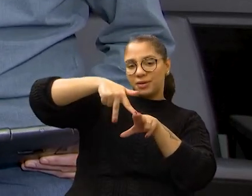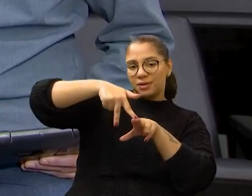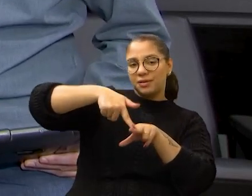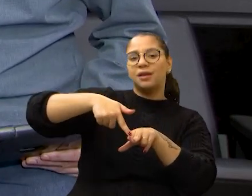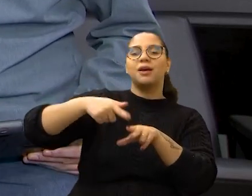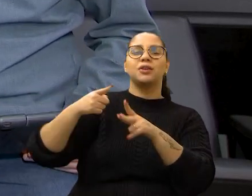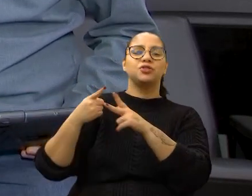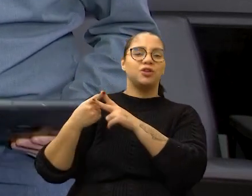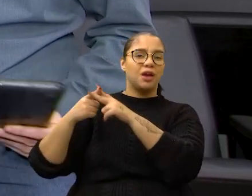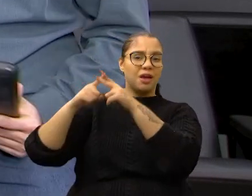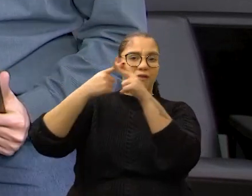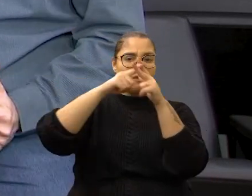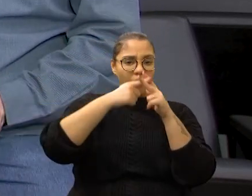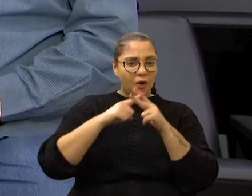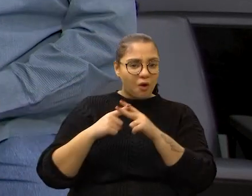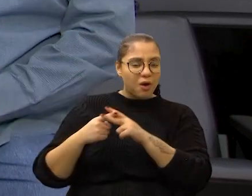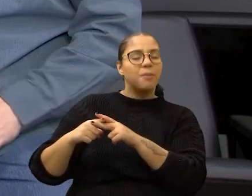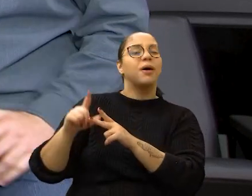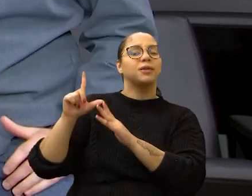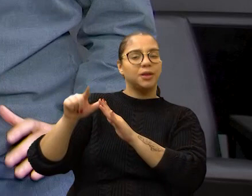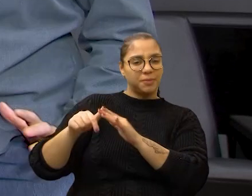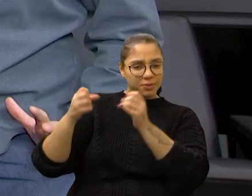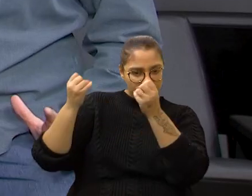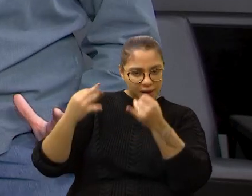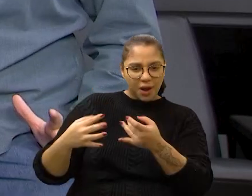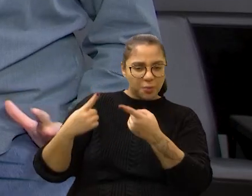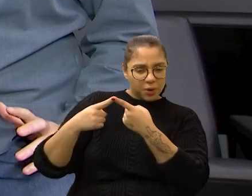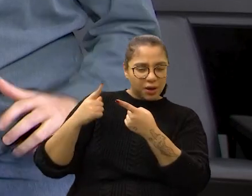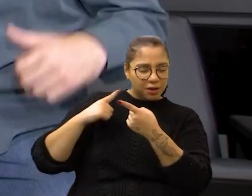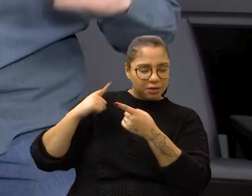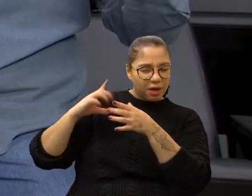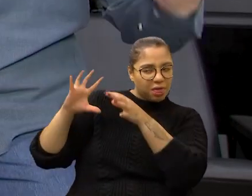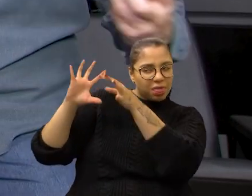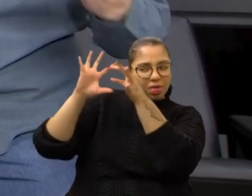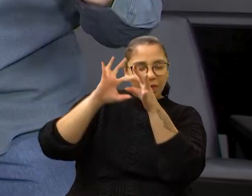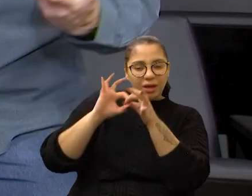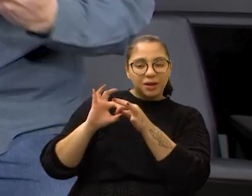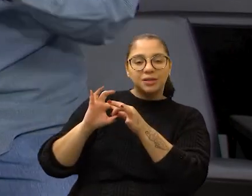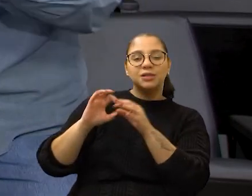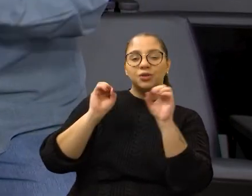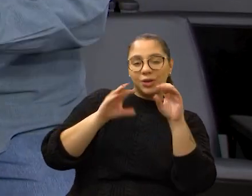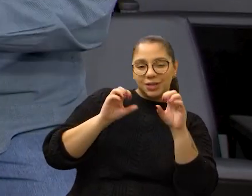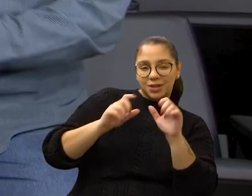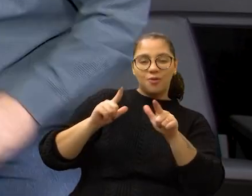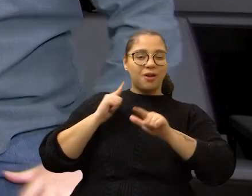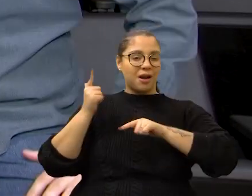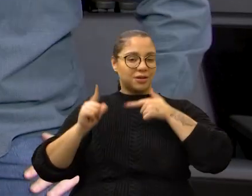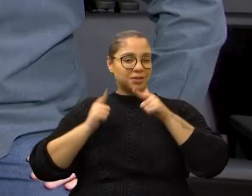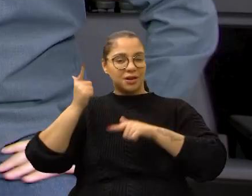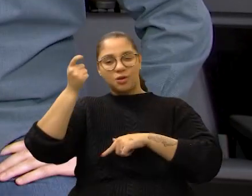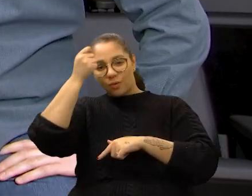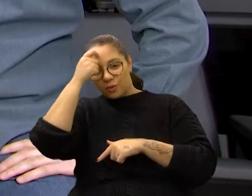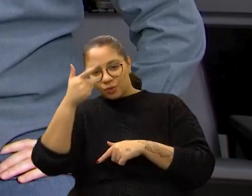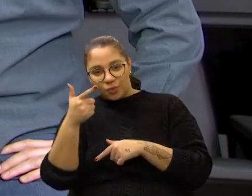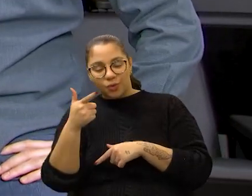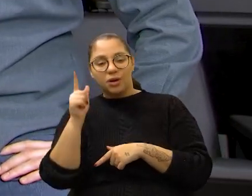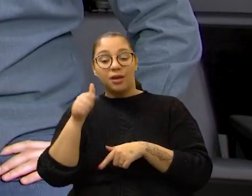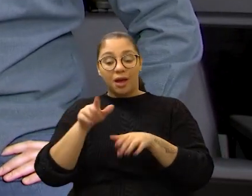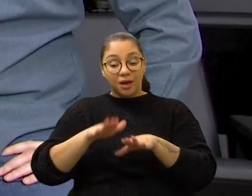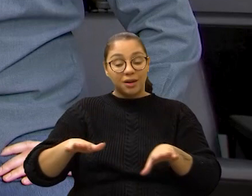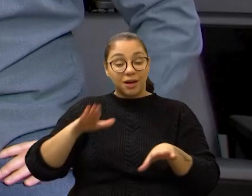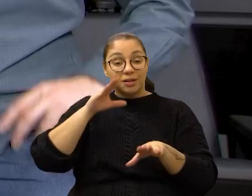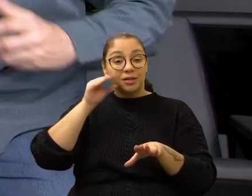à reforma. Então já já a gente vai tocar nesse assunto, porque eles estão todos ligados, né? Questão de educação, de lazer, de cultura. Quando a gente fala de criança,